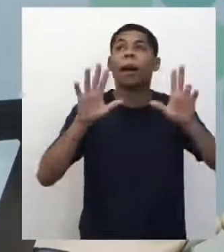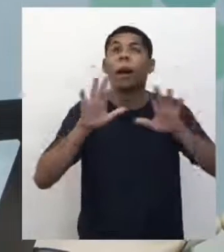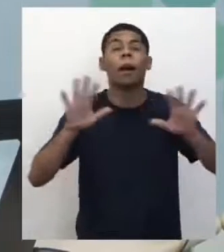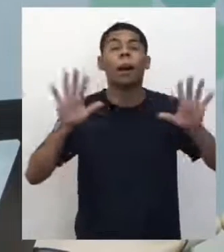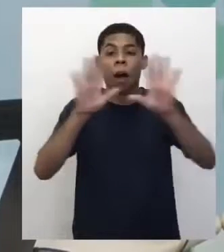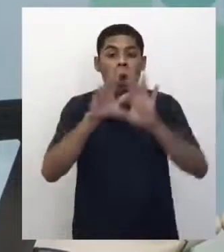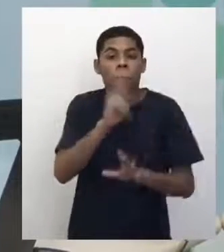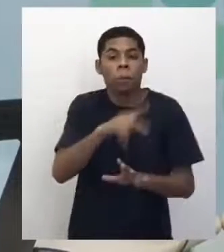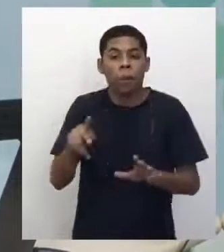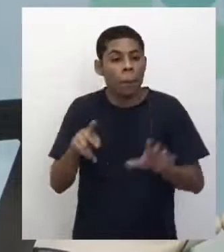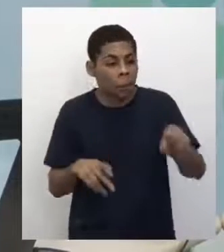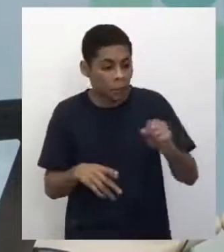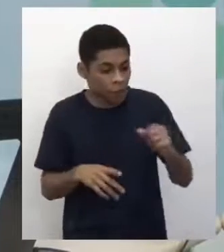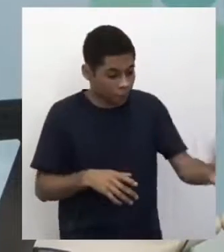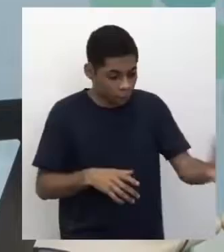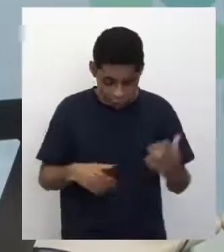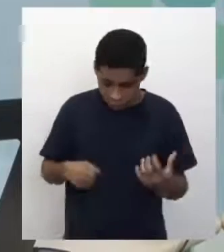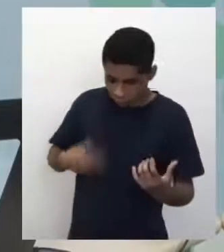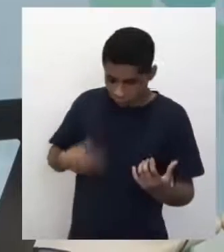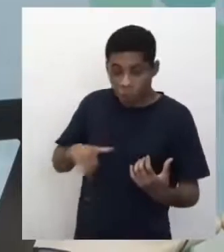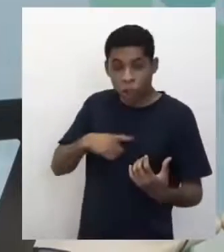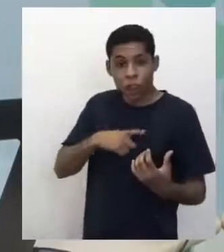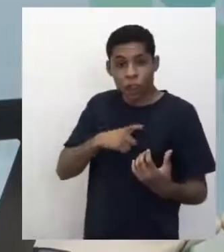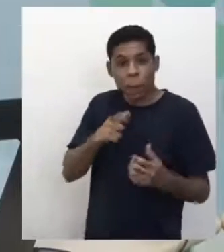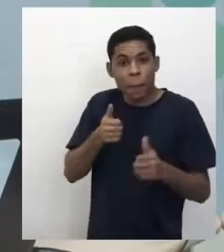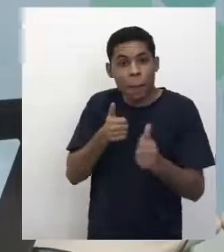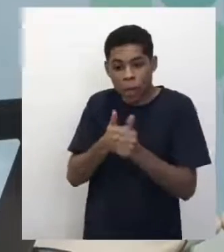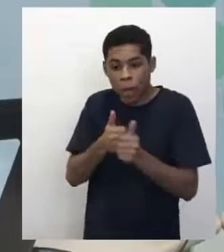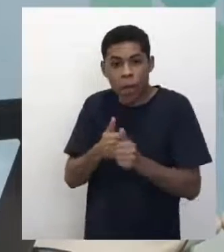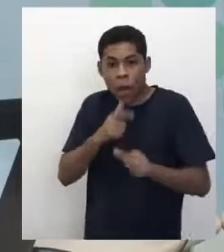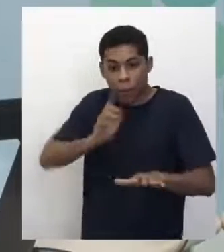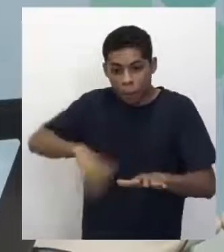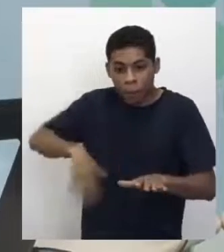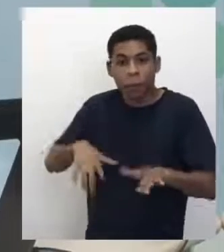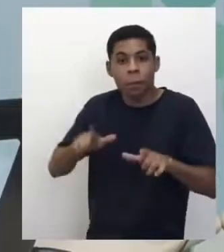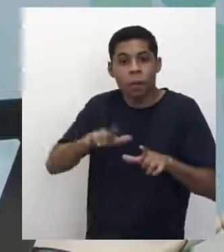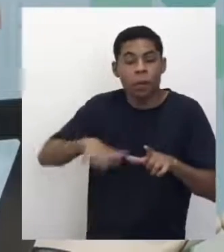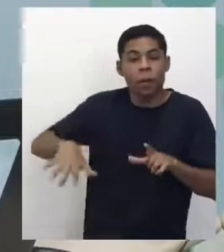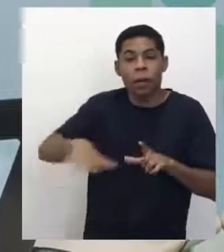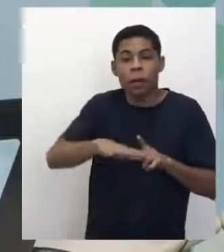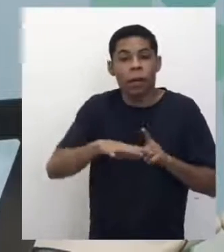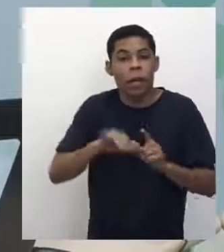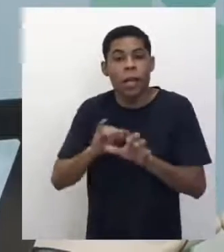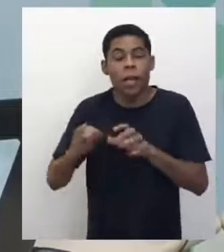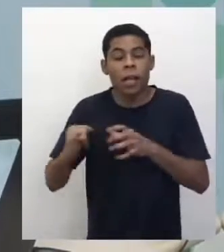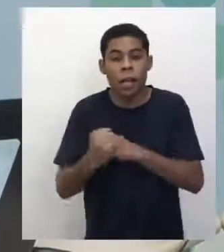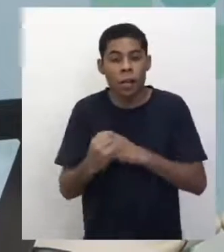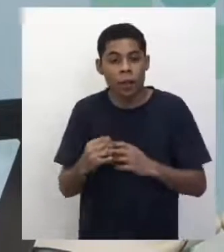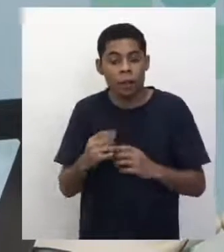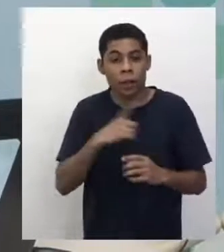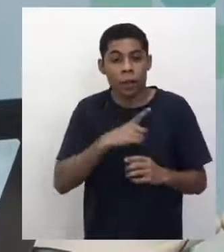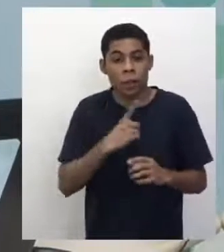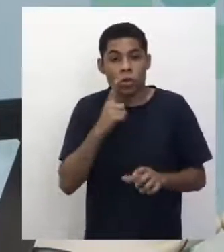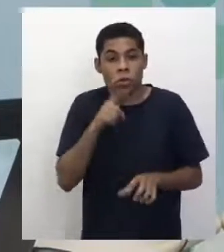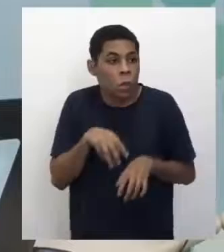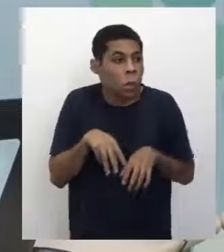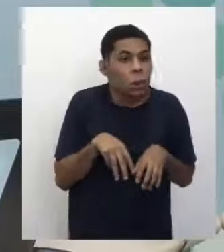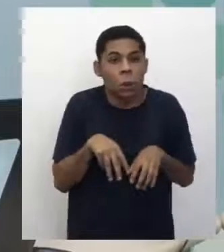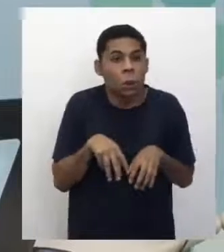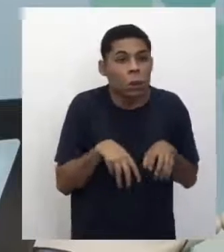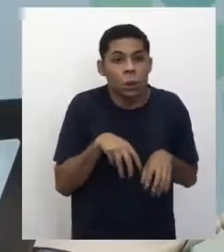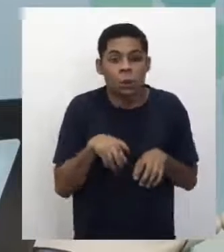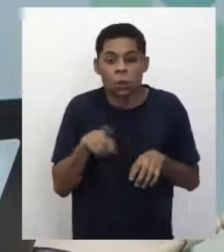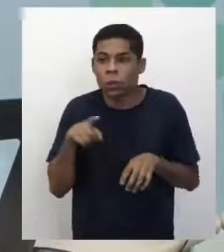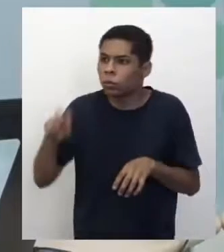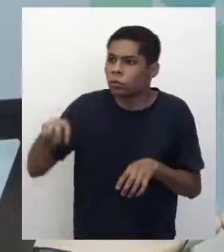pega o ukulele e vai para a praia. Em Ilha Solteira, um dinossauro viajou à praia e